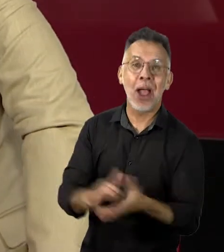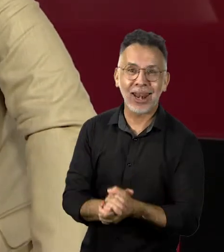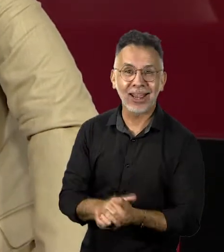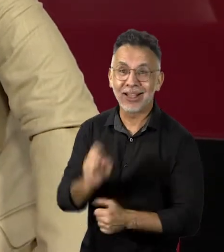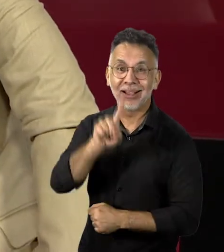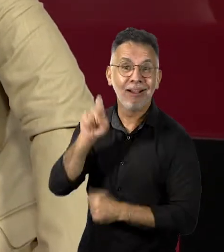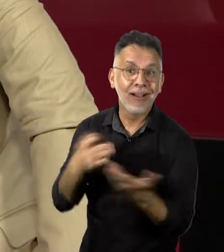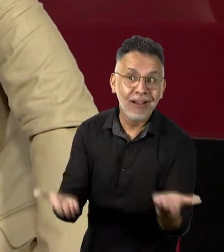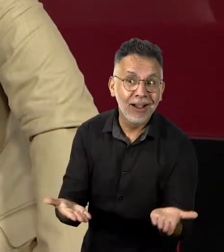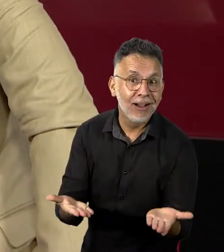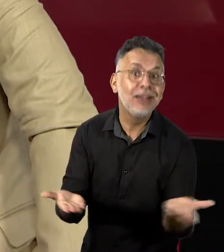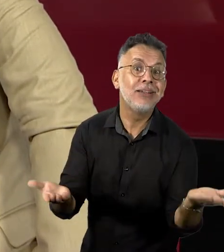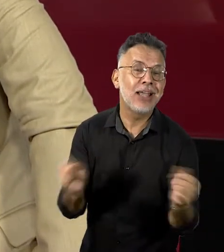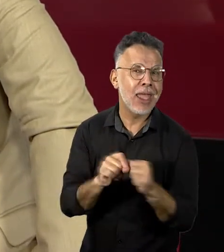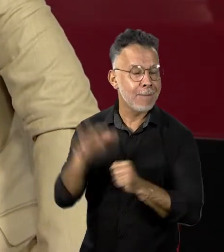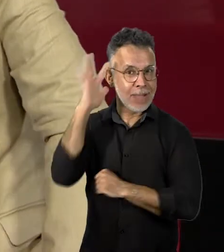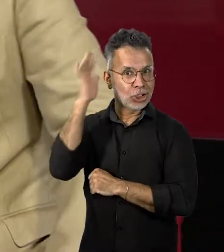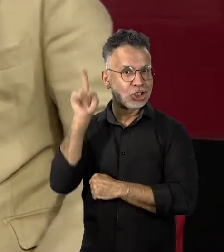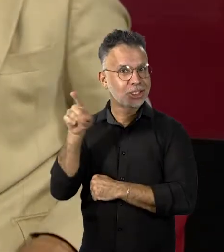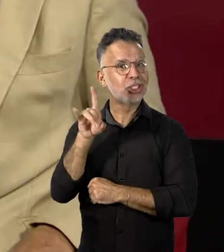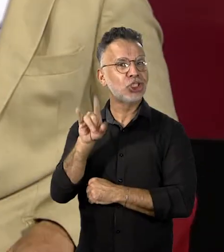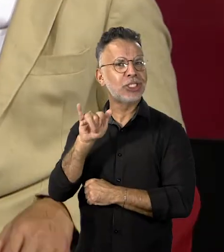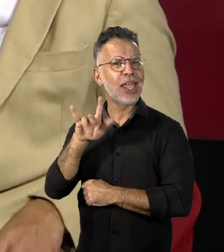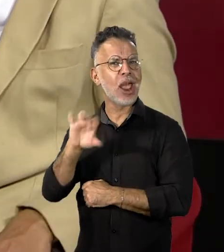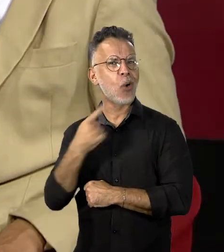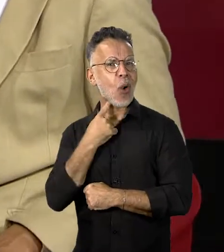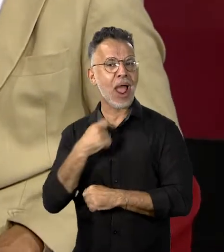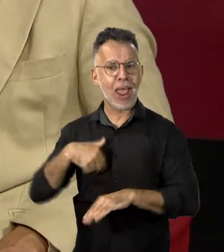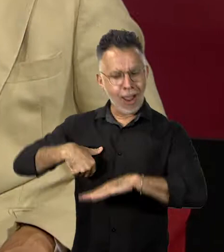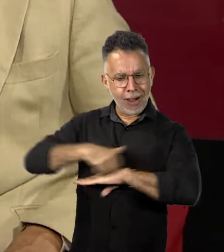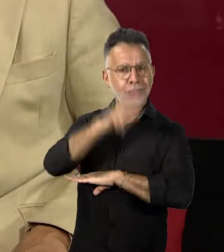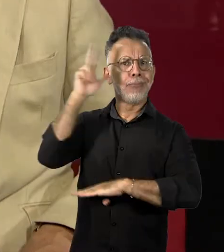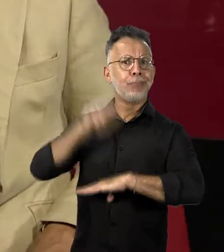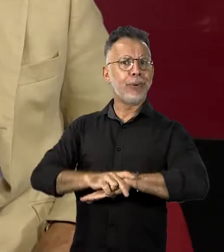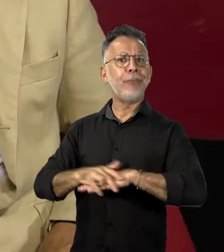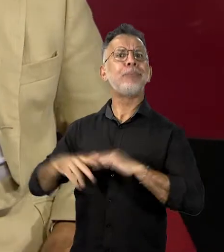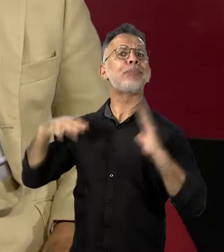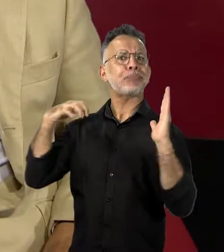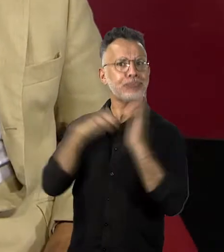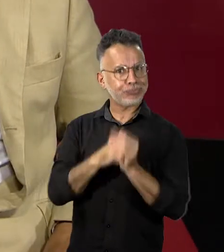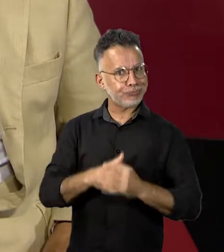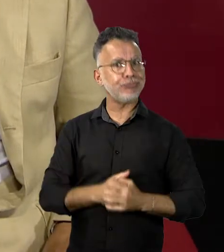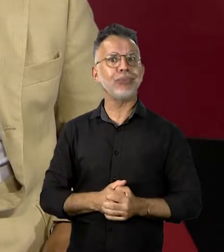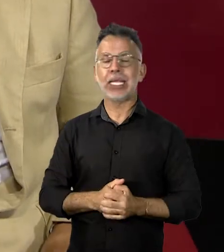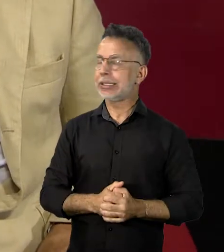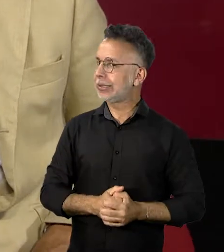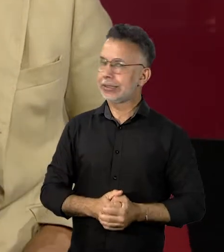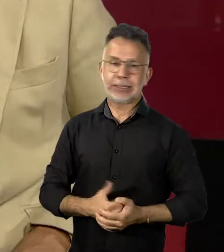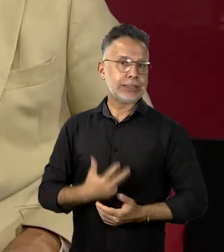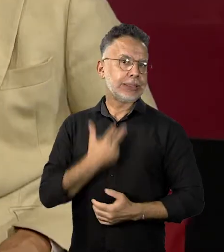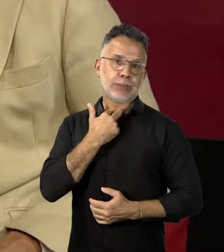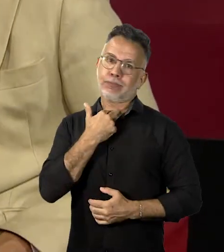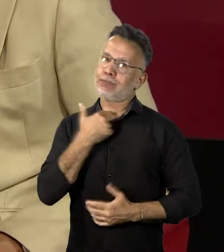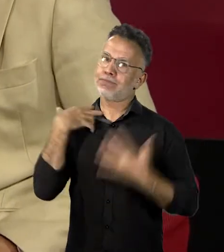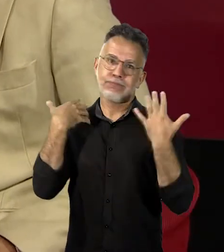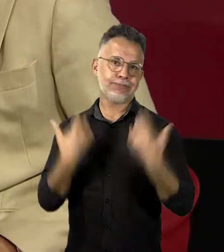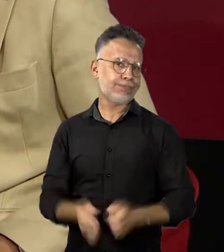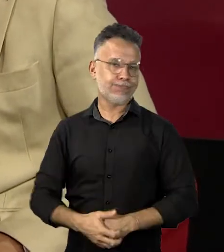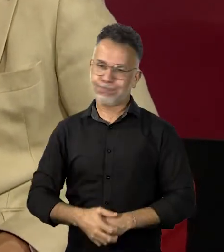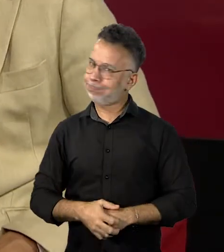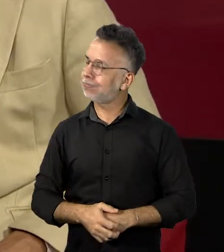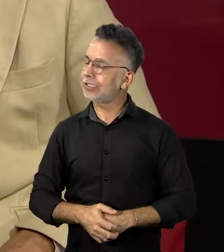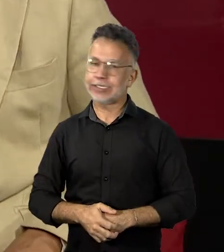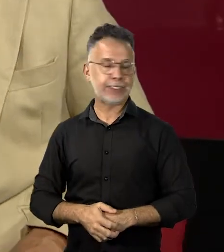agora? Ferrou, né? Imagina, Diego, acidente é algo inadmissível. Não